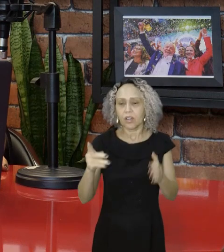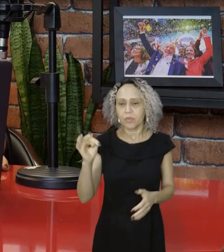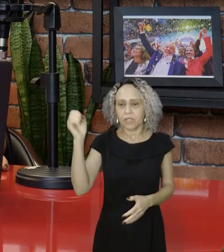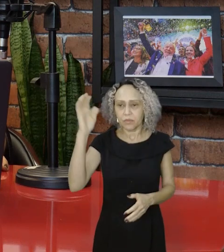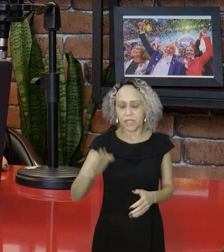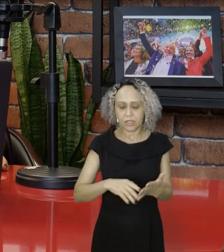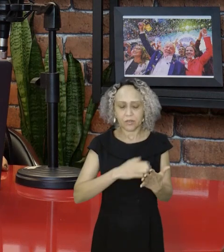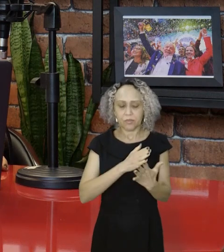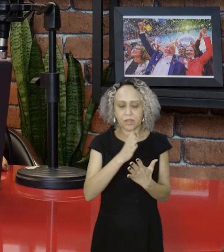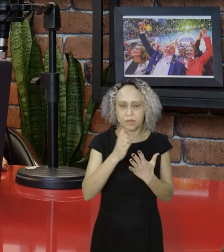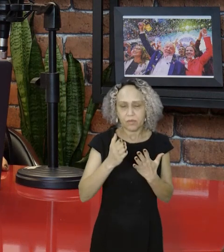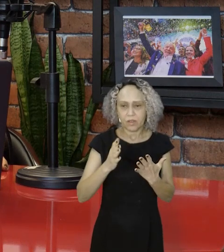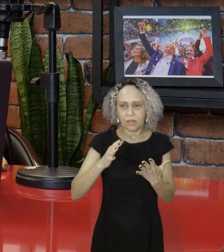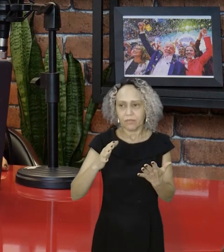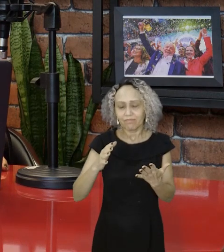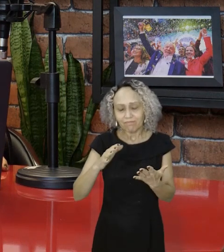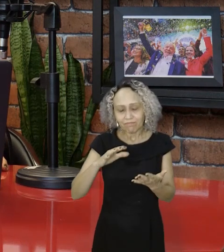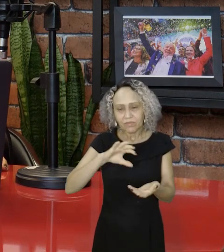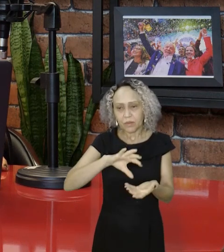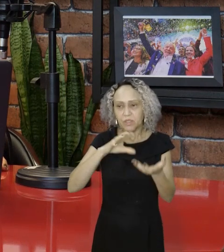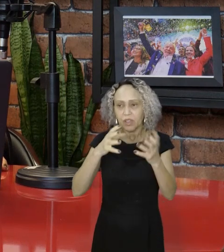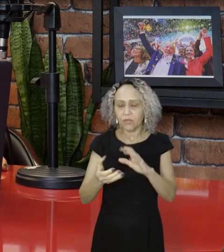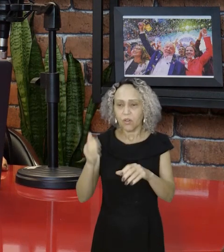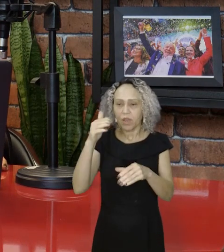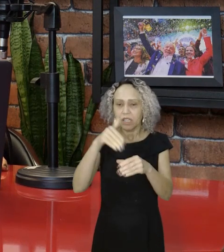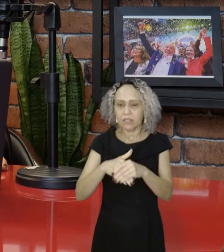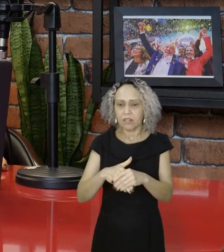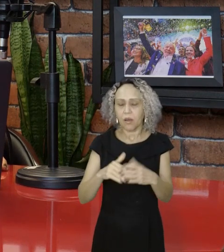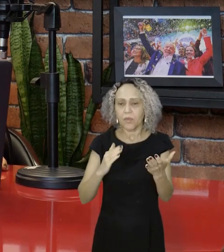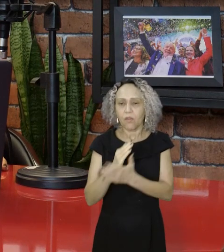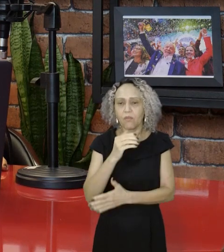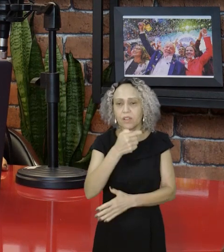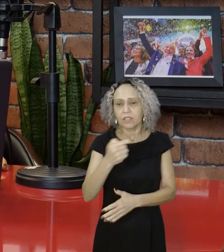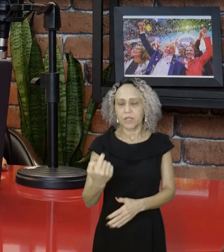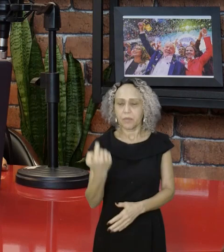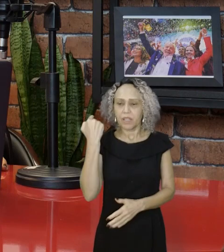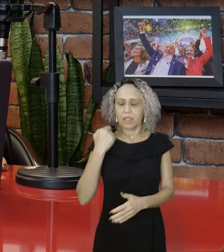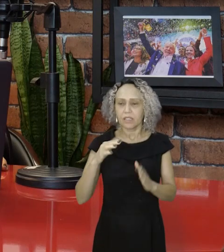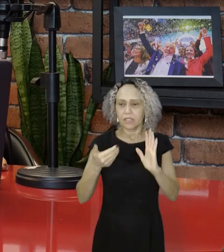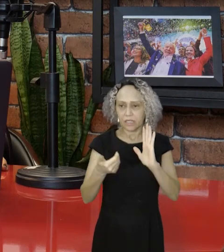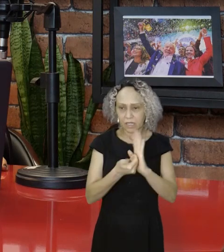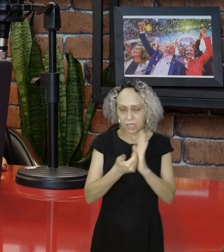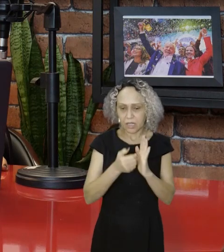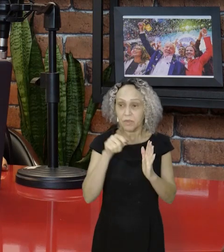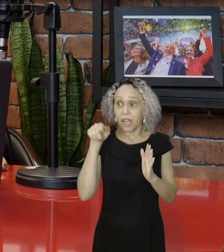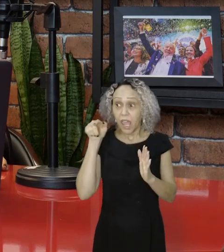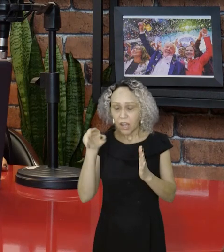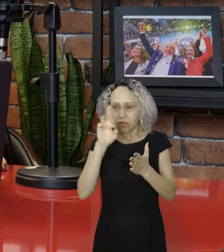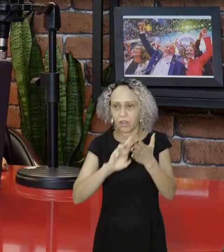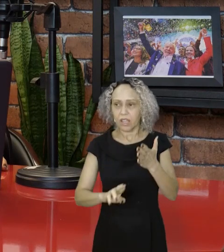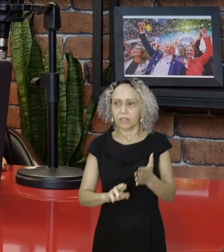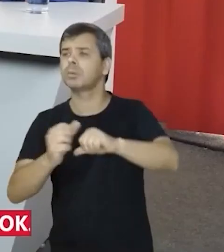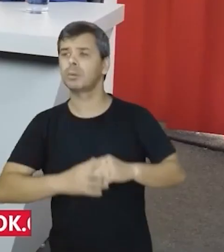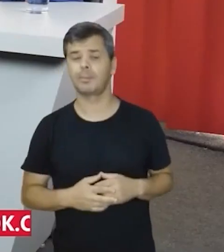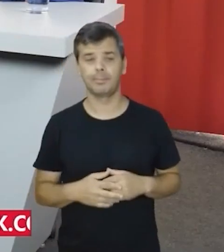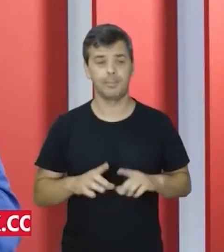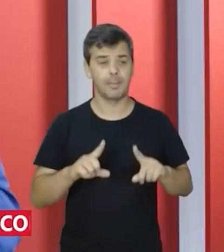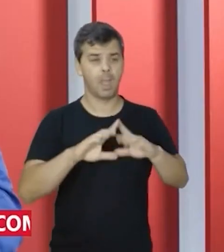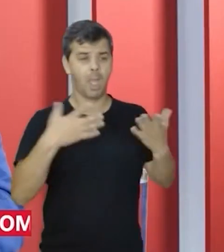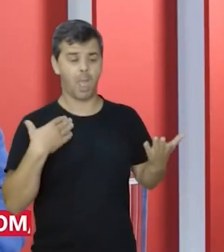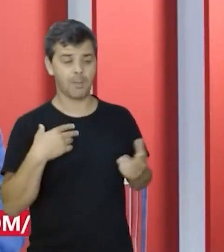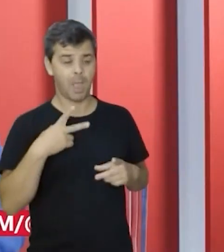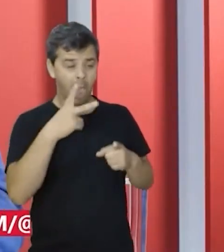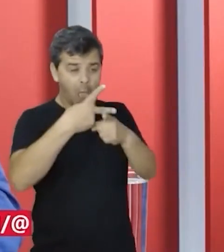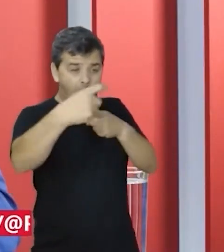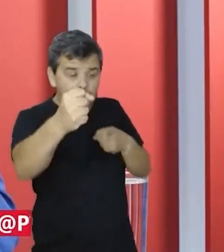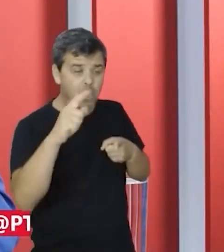Brasil, os principais pontos da mini-reforma eleitoral aprovada semana passada na Câmara e que ele foi o relator. A maior